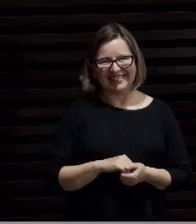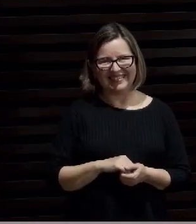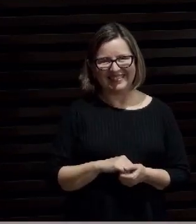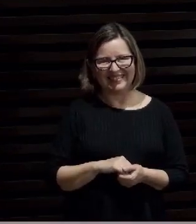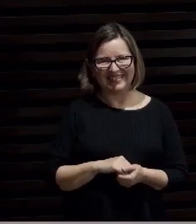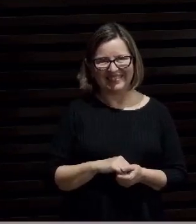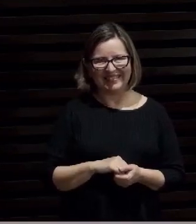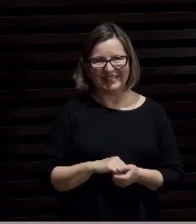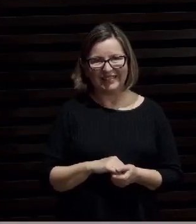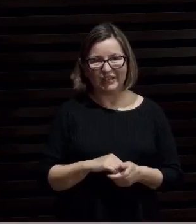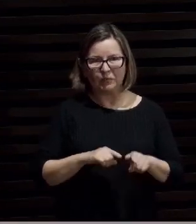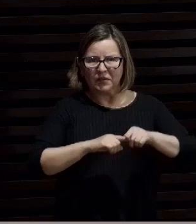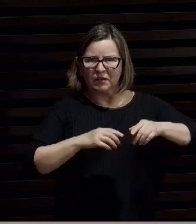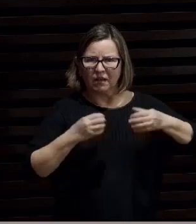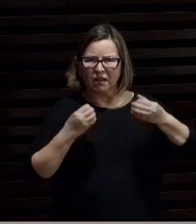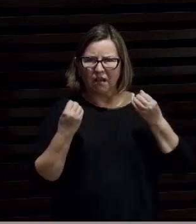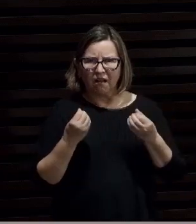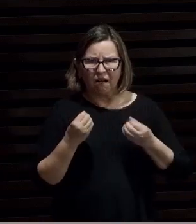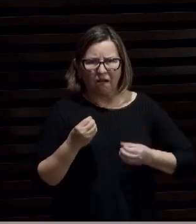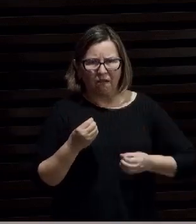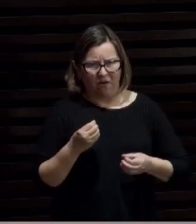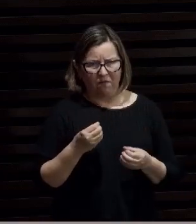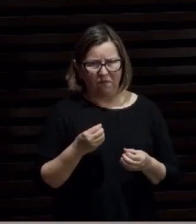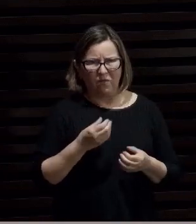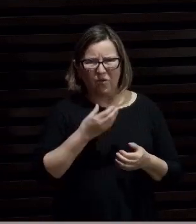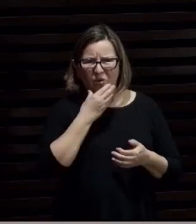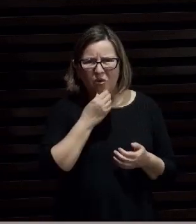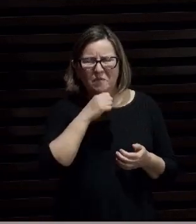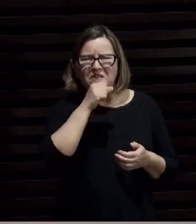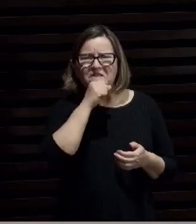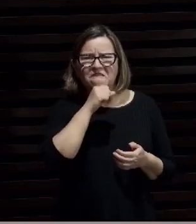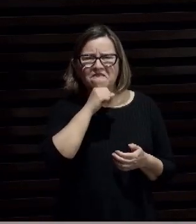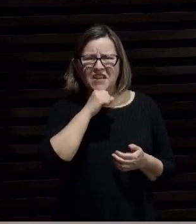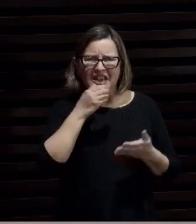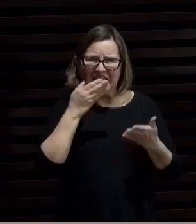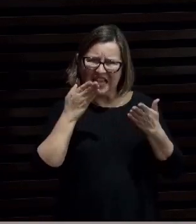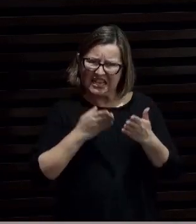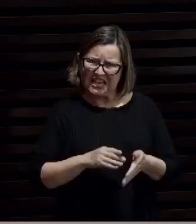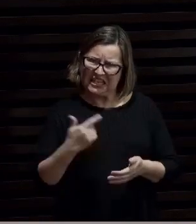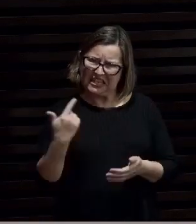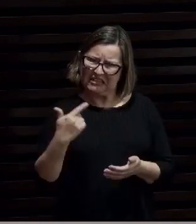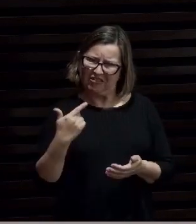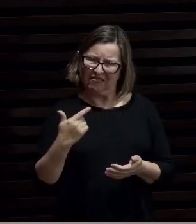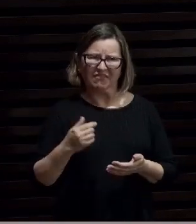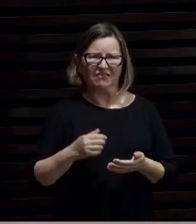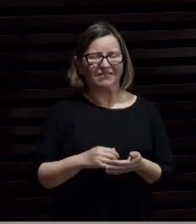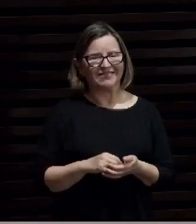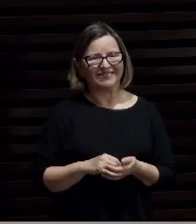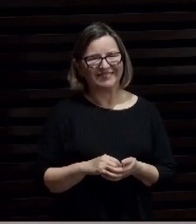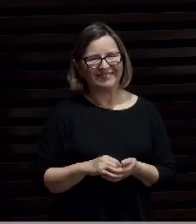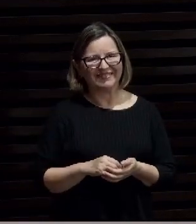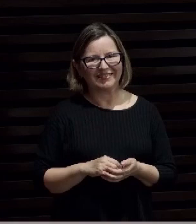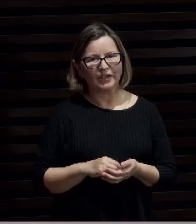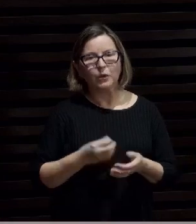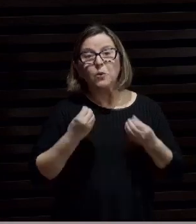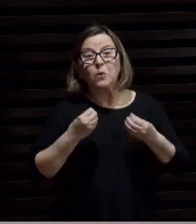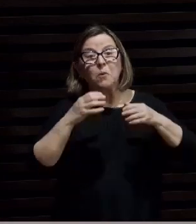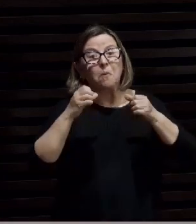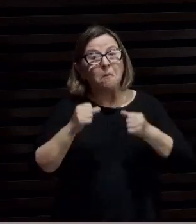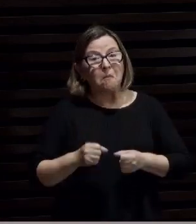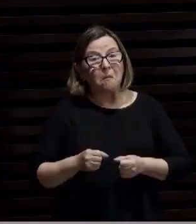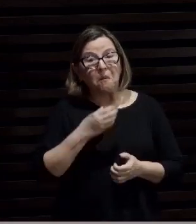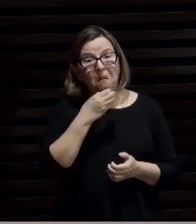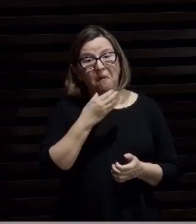Mas então, como pode um homem nascer sendo velho? Como pode um homem nascer de novo? Como pode um homem nascer de